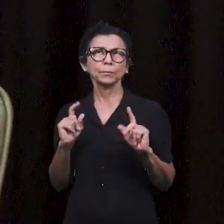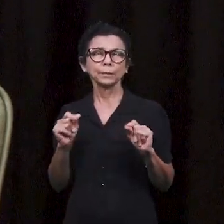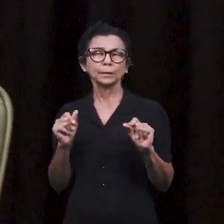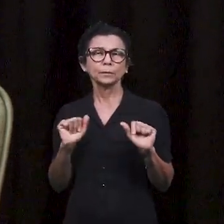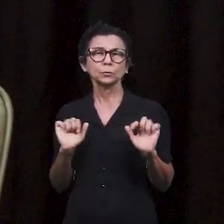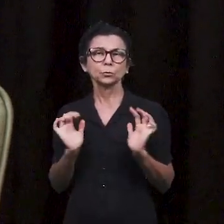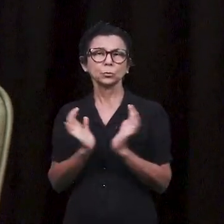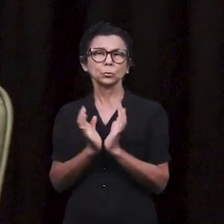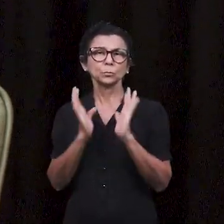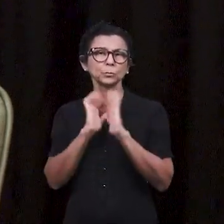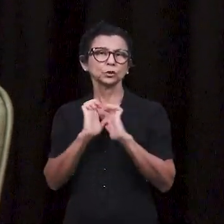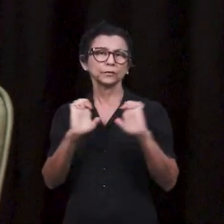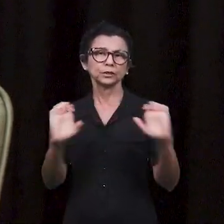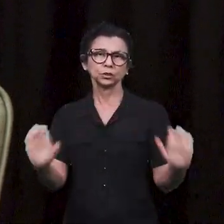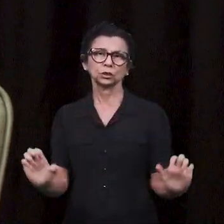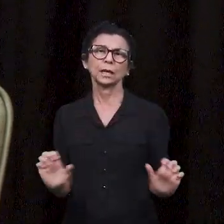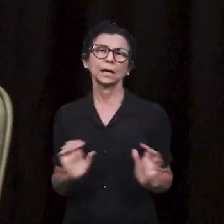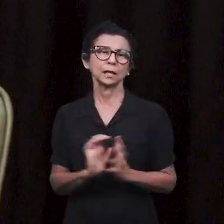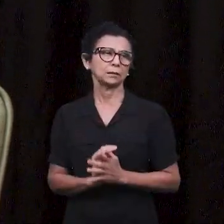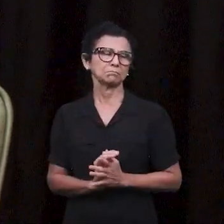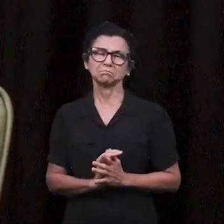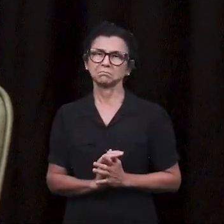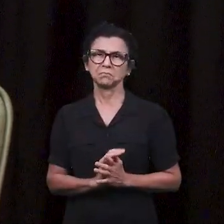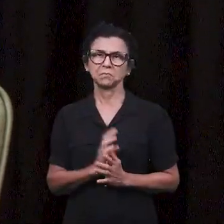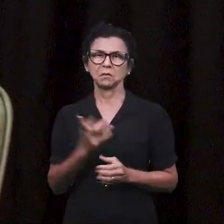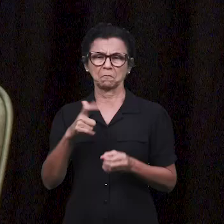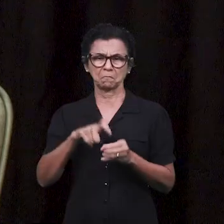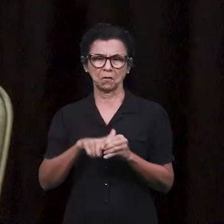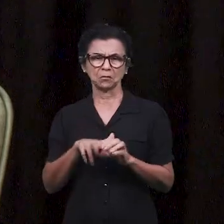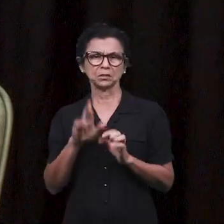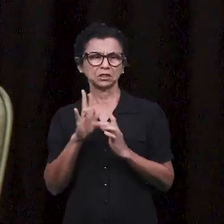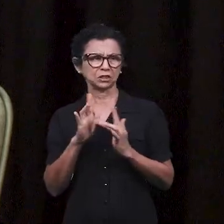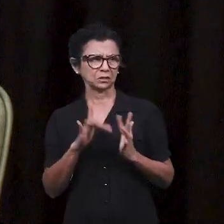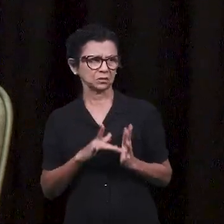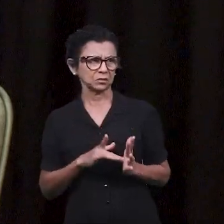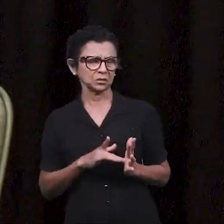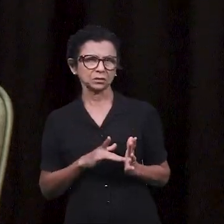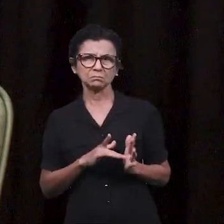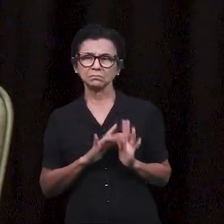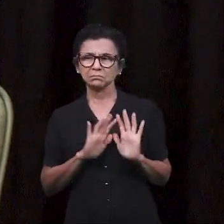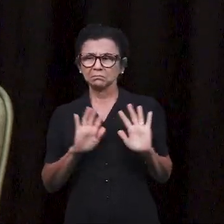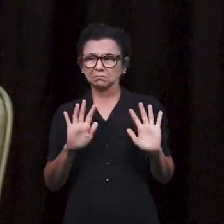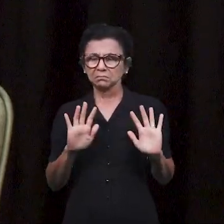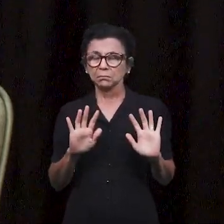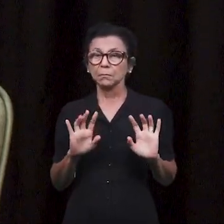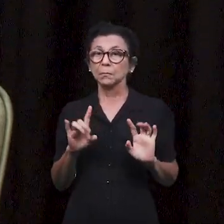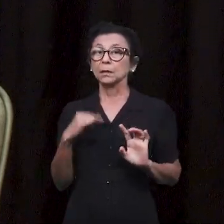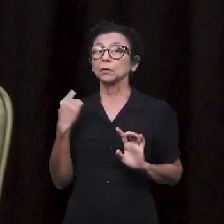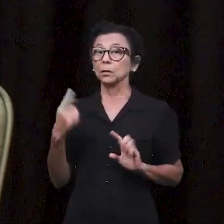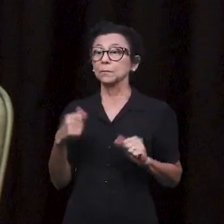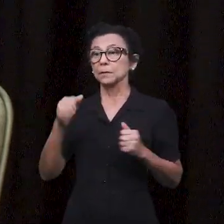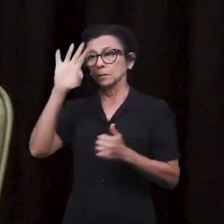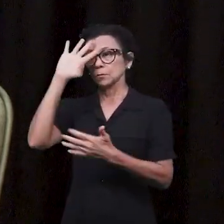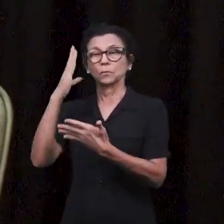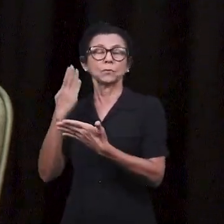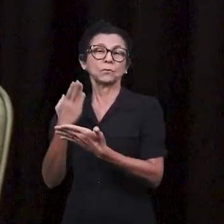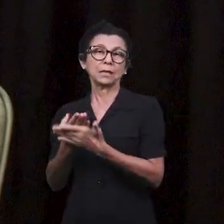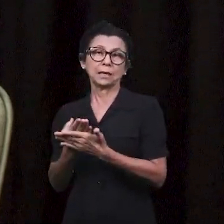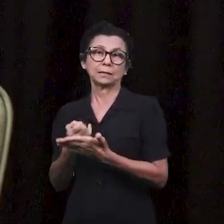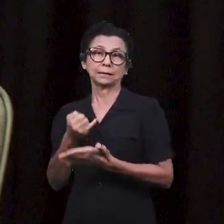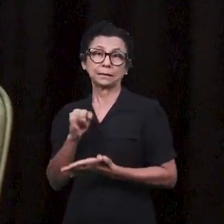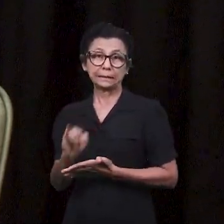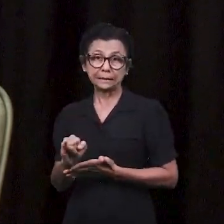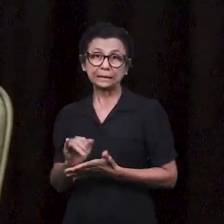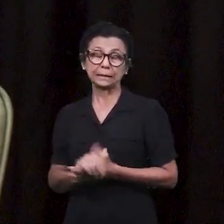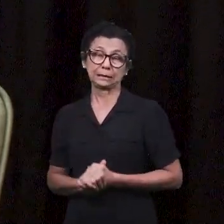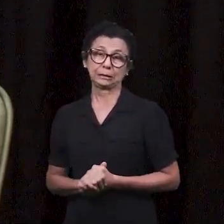de instituições religiosas, não se fala mais da volta do Senhor Jesus. Mas é nela que nós temos que nos apegar. Porque se nós formos